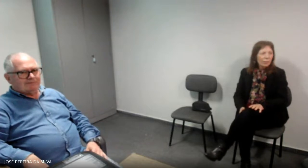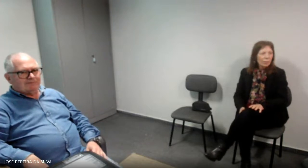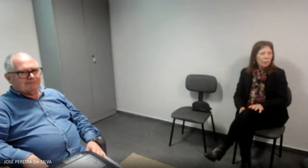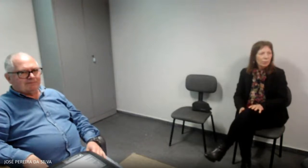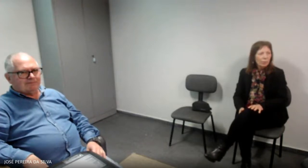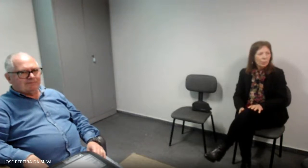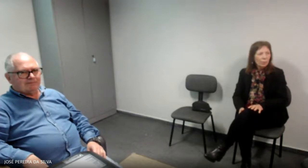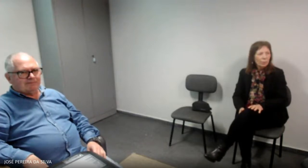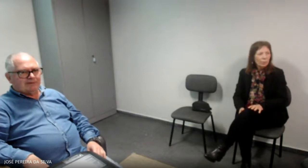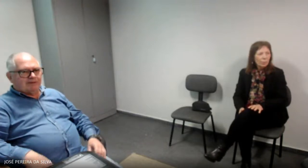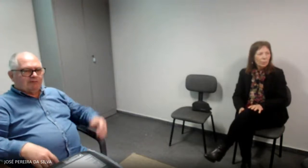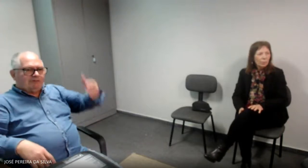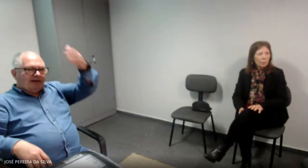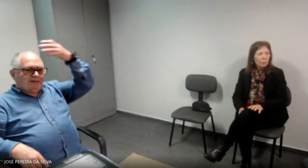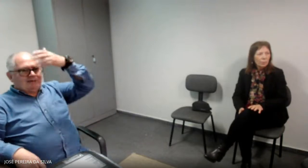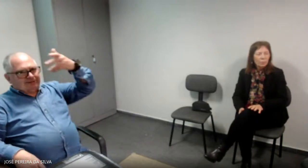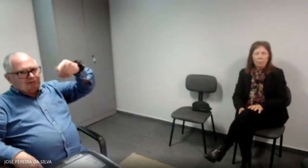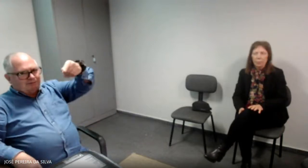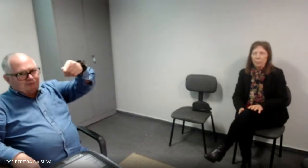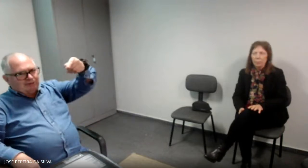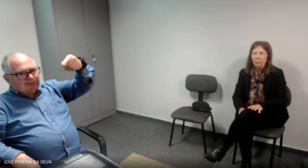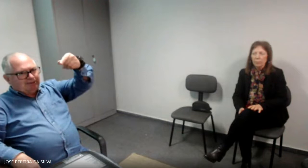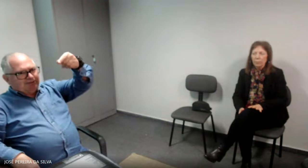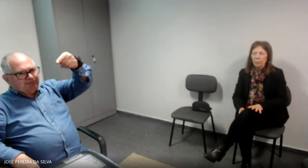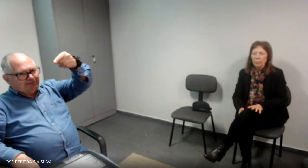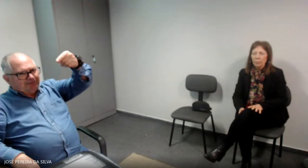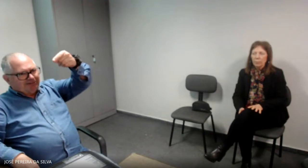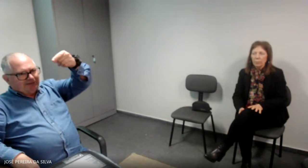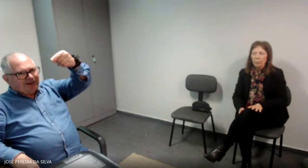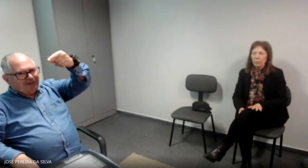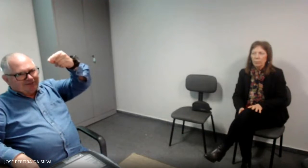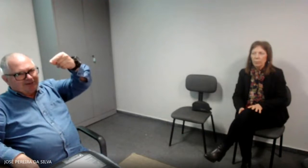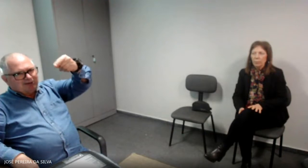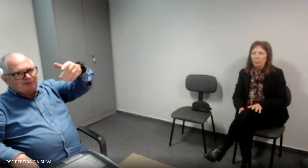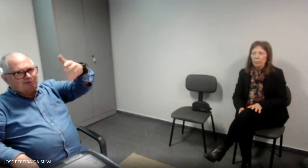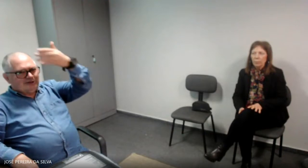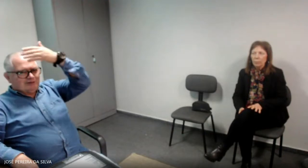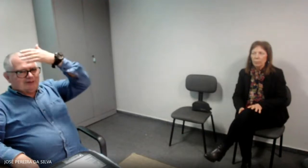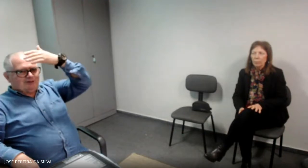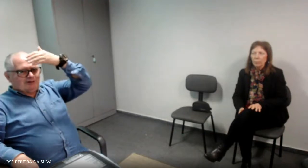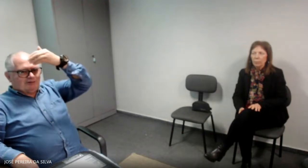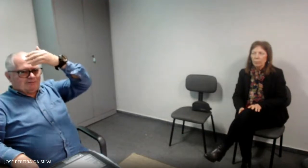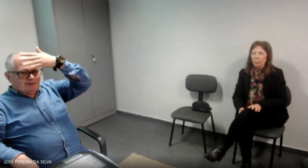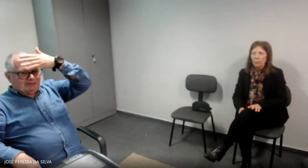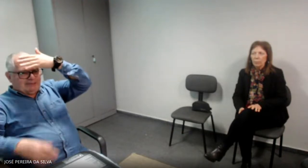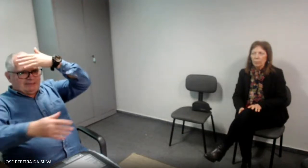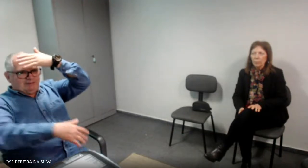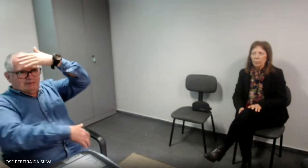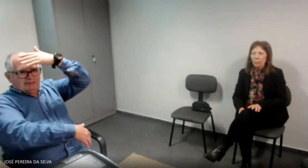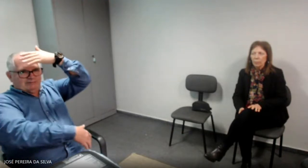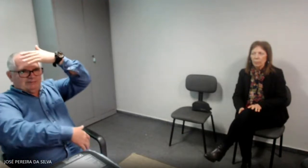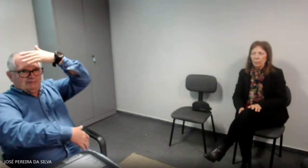fala no espelhamento, eu não estou me recordando. Espelhamento, acho que você faltou naquele dia. Espelhamento, acho que faltou. Você coloca uma mão aqui